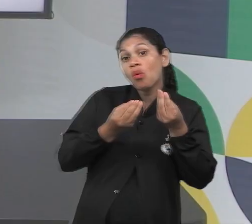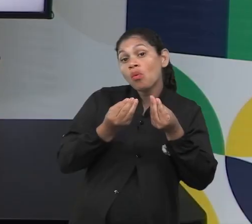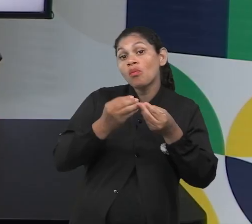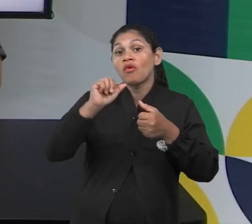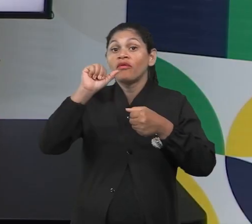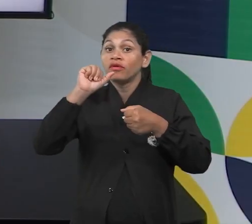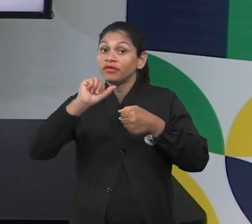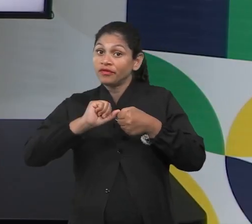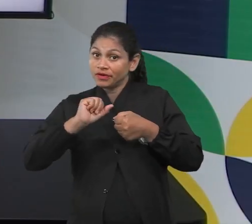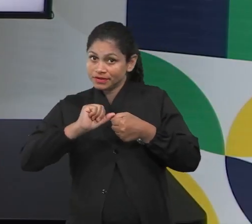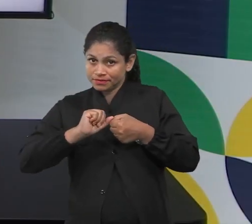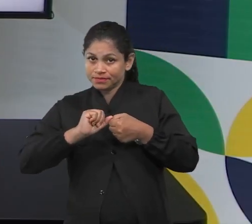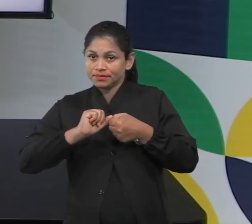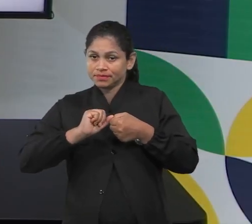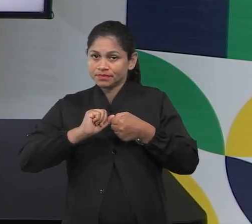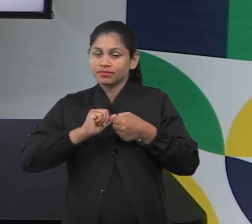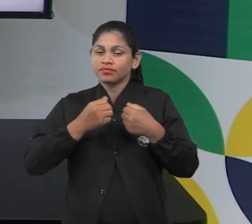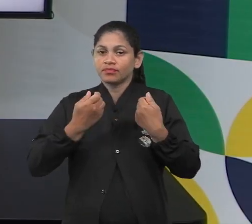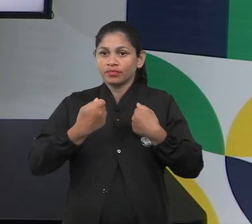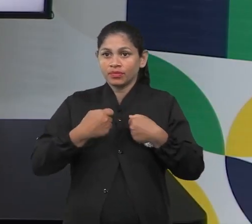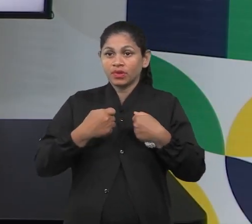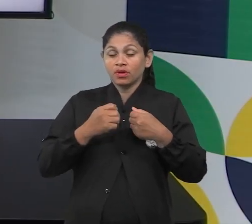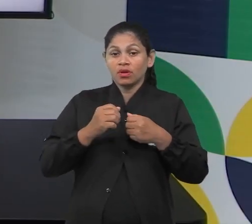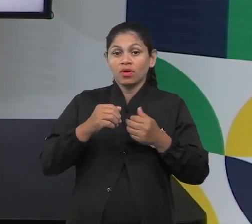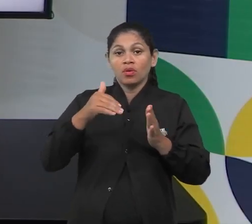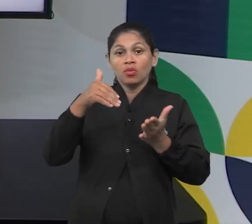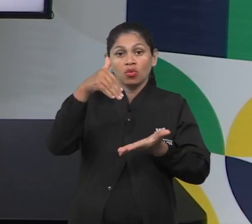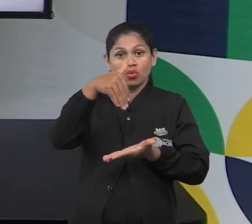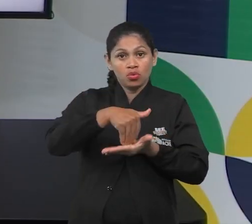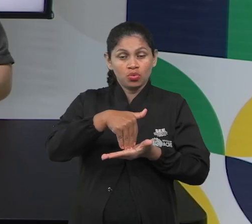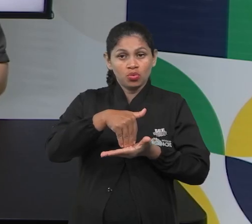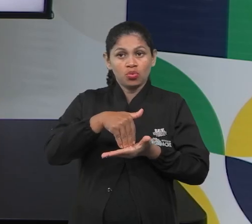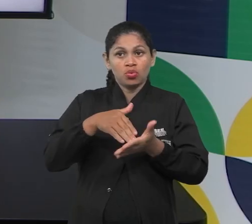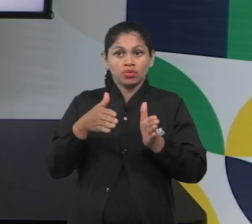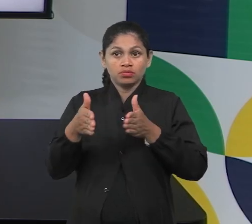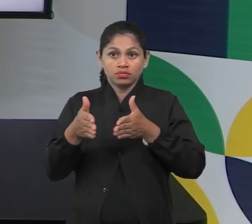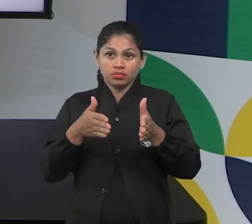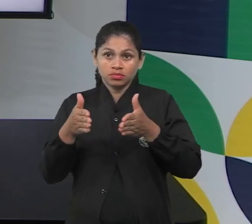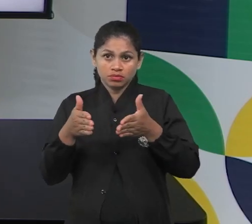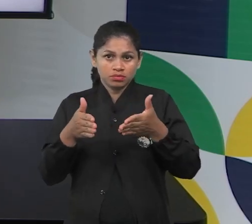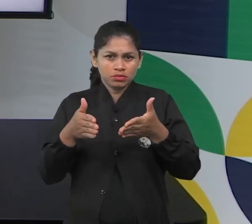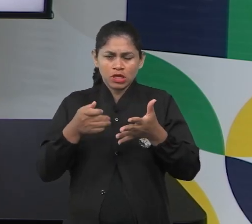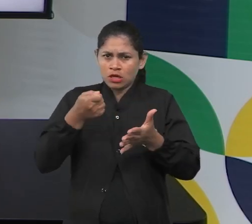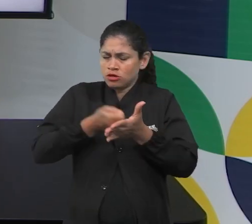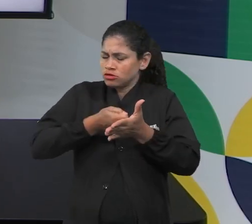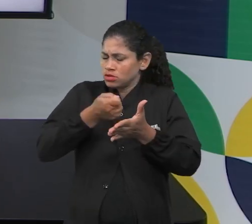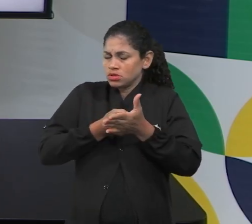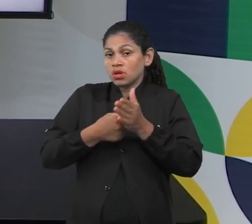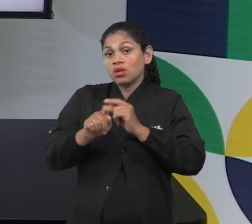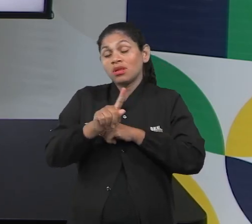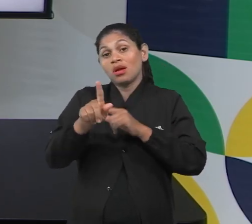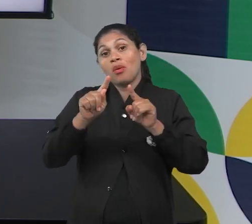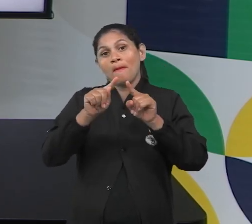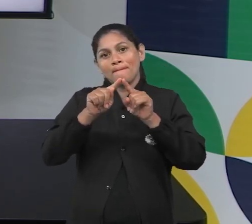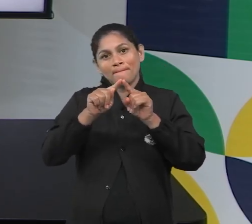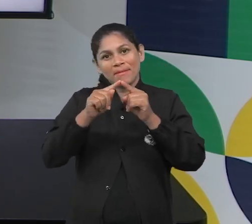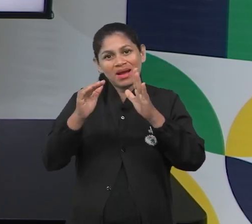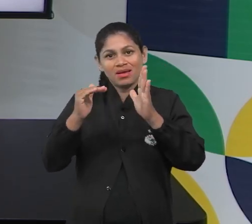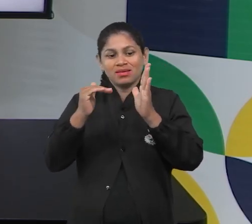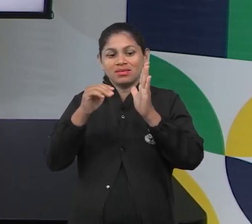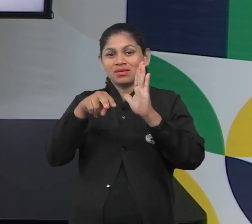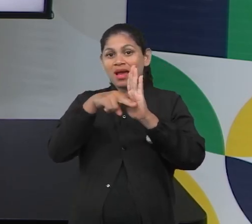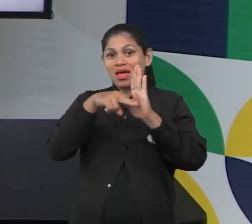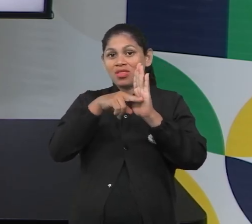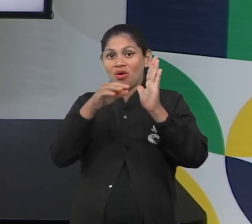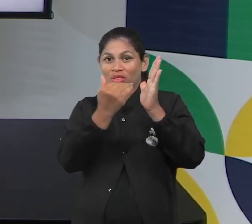intervenção. E, por último, a parte que não é obrigatória, mas que aumenta muito a nota, principalmente na competência 3,